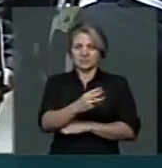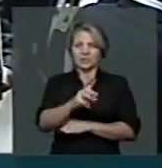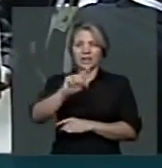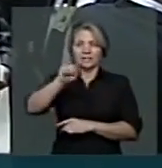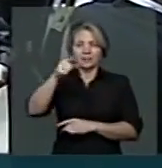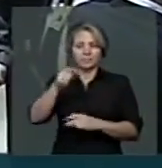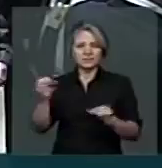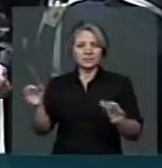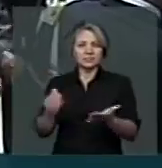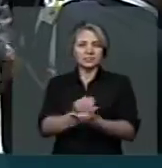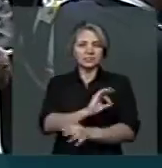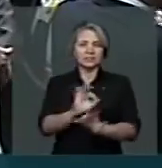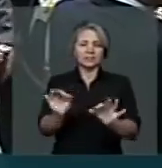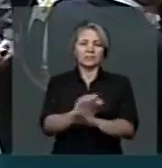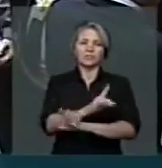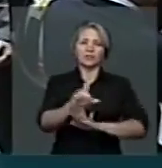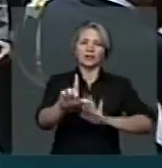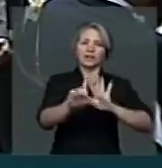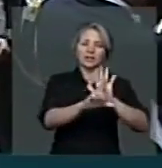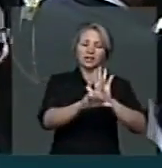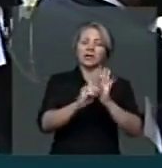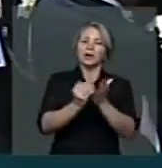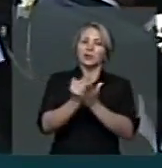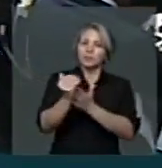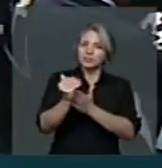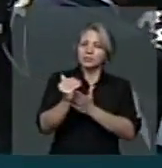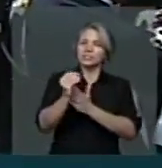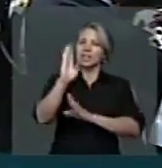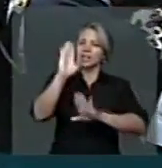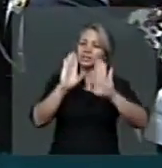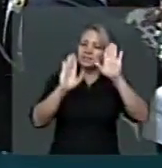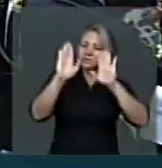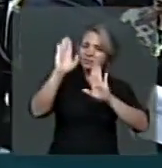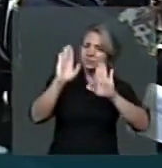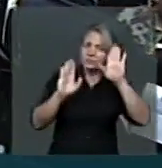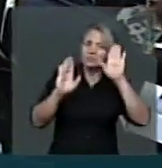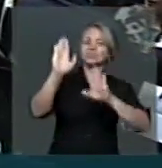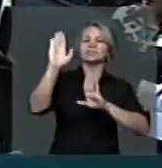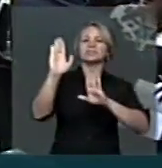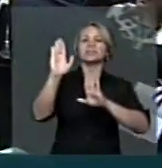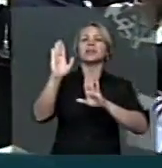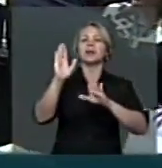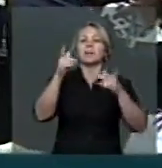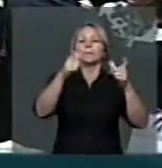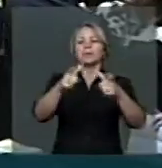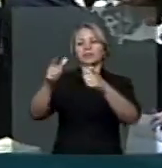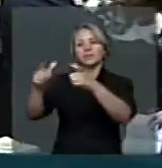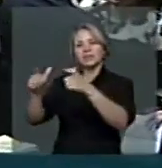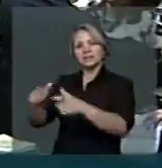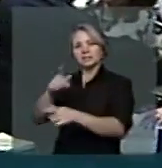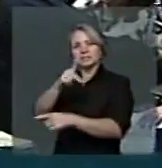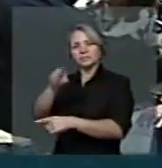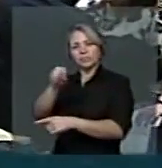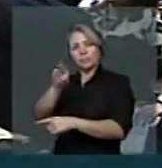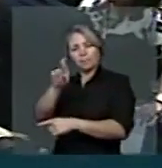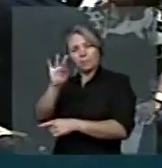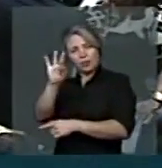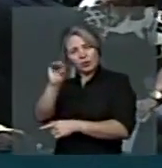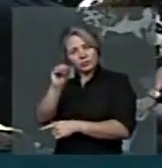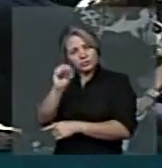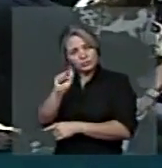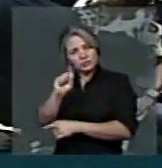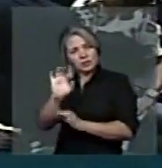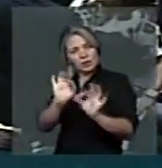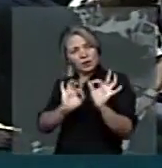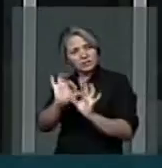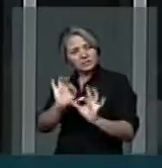lei, passou-se a ter licitações para áreas de portos organizados